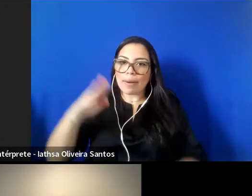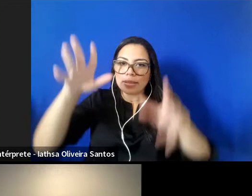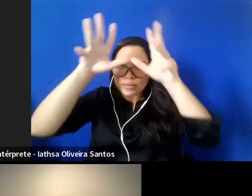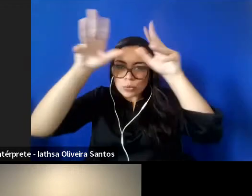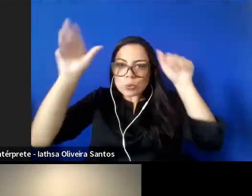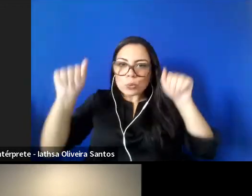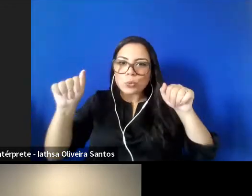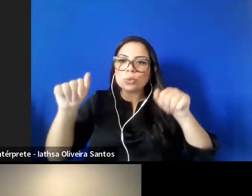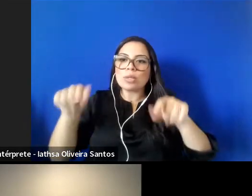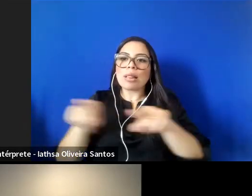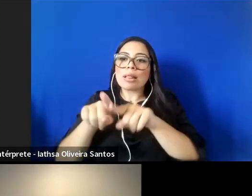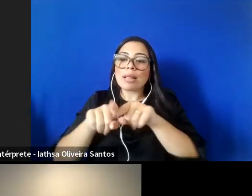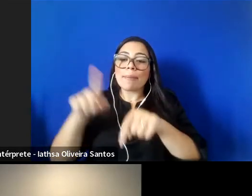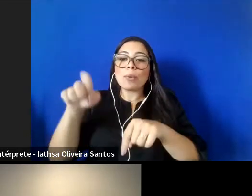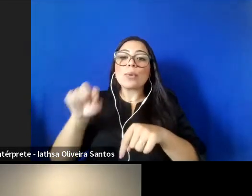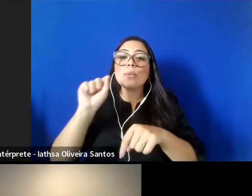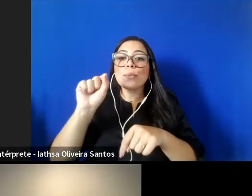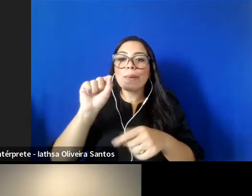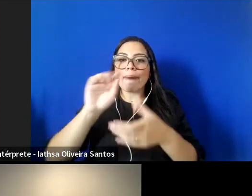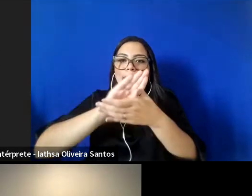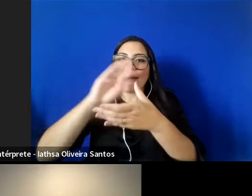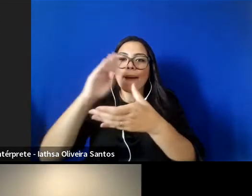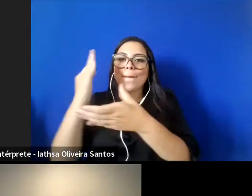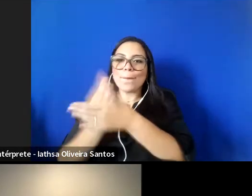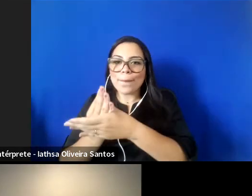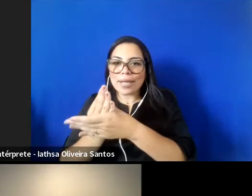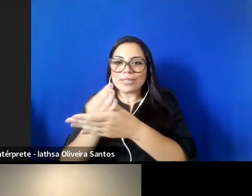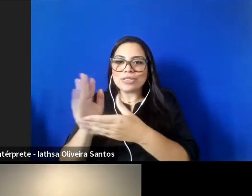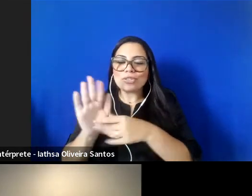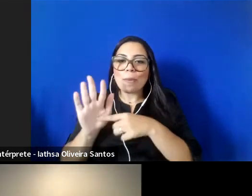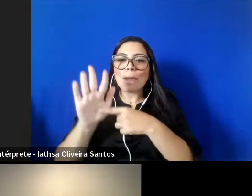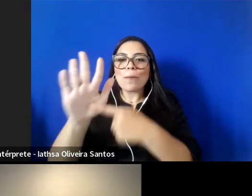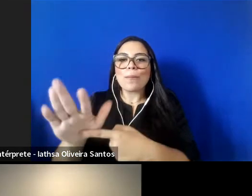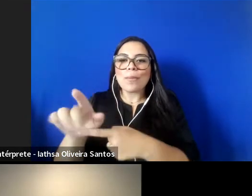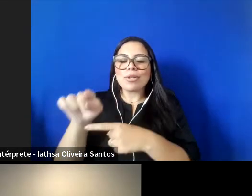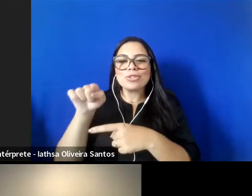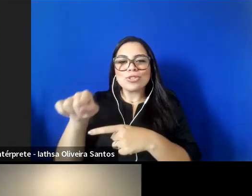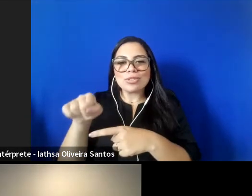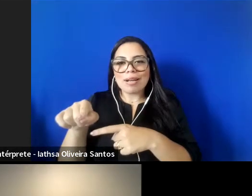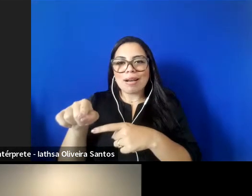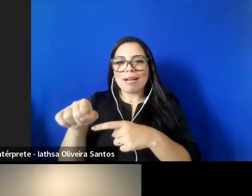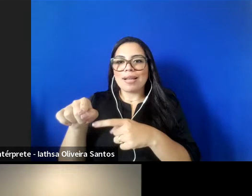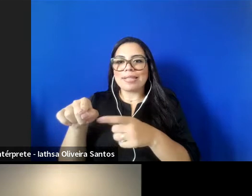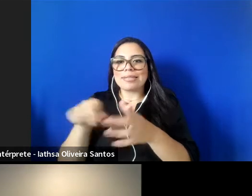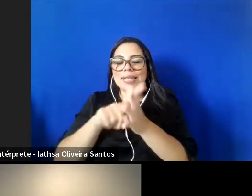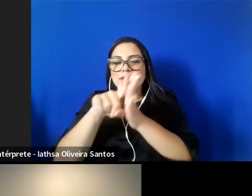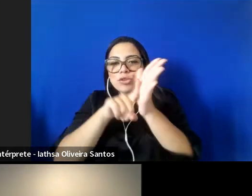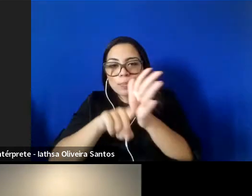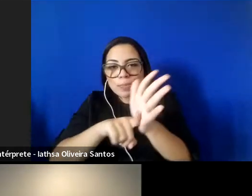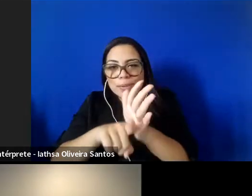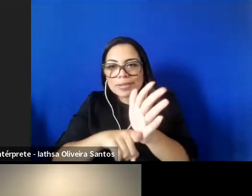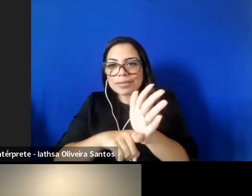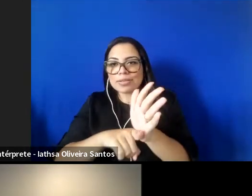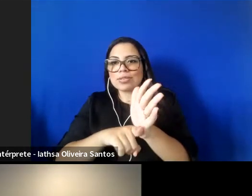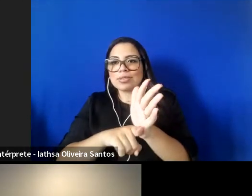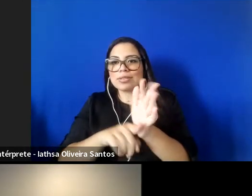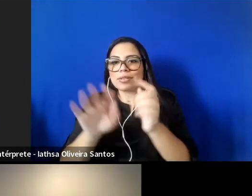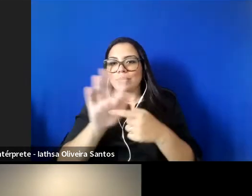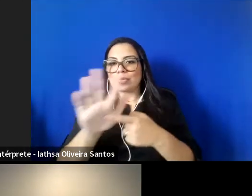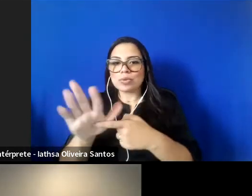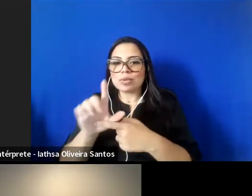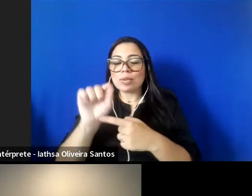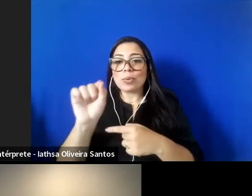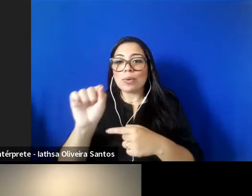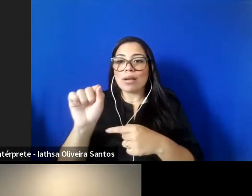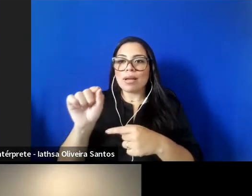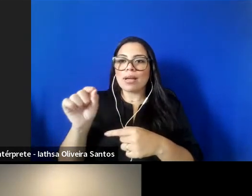E a Emerge vem suprir esse espaço em branco. Isso, o Flores falou, isso vai se